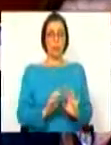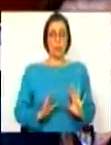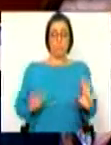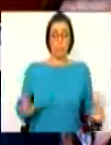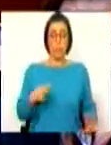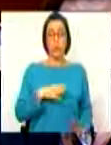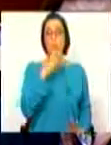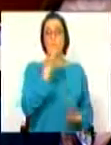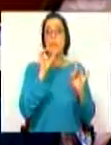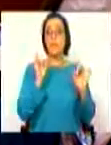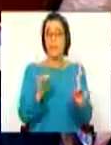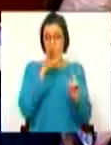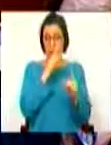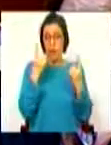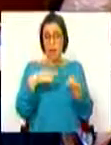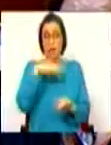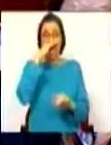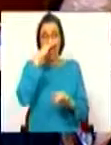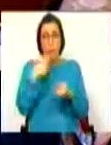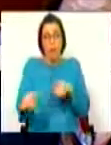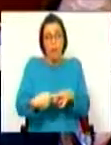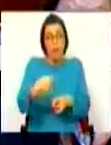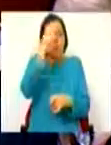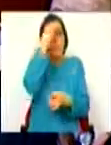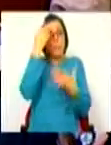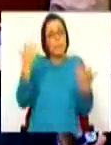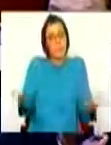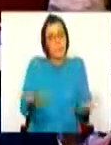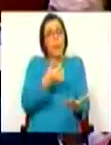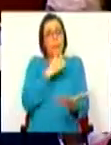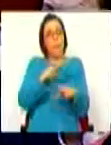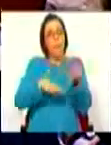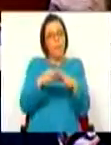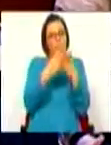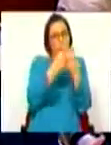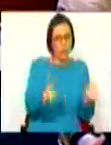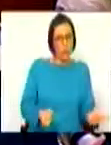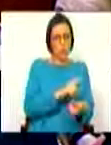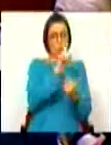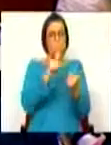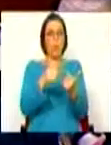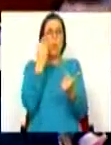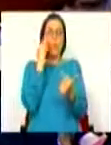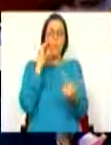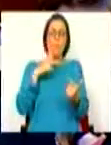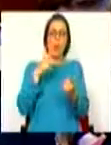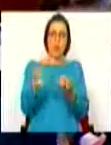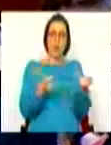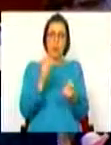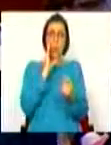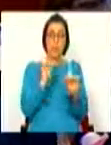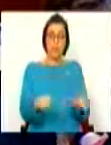portanto, disse que se há curiosidade e interesse em saber como foi feita a resolução, como é que o Banco de Portugal geriu o